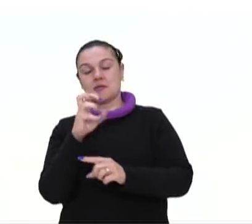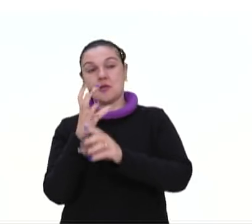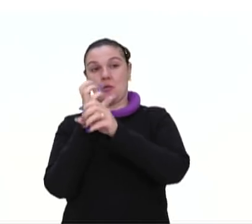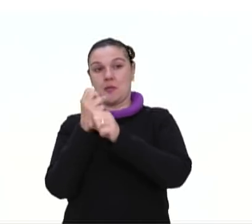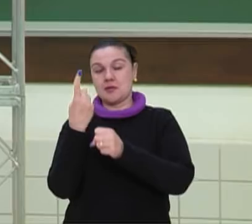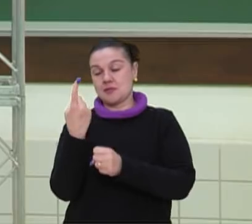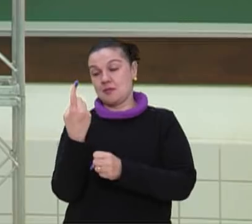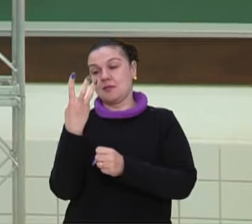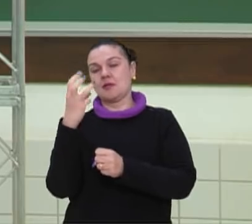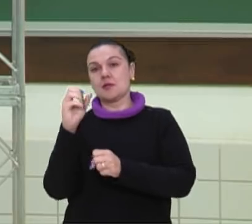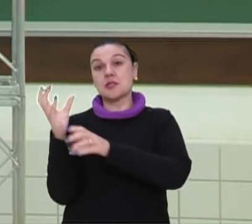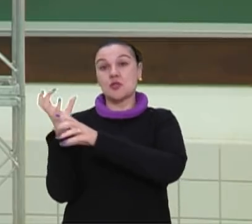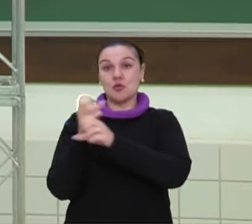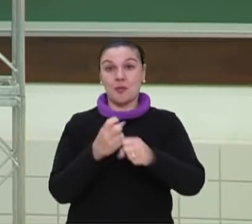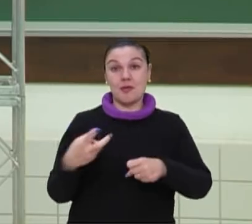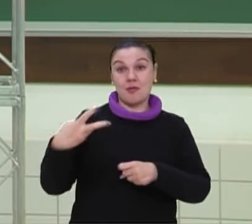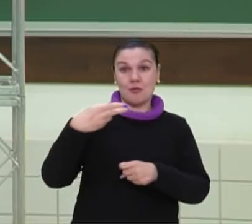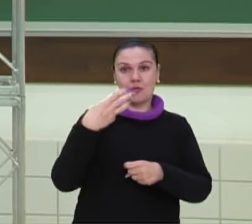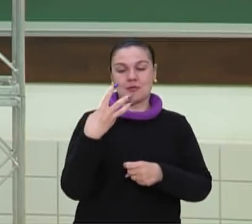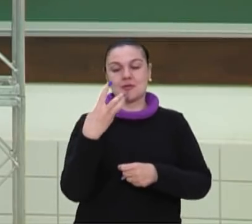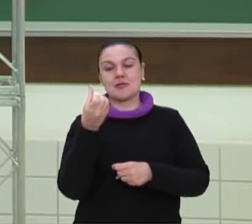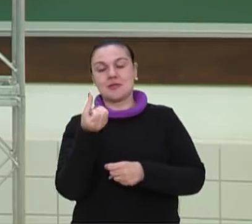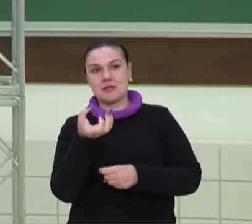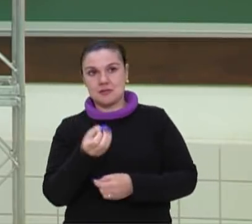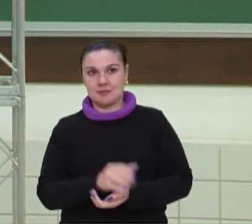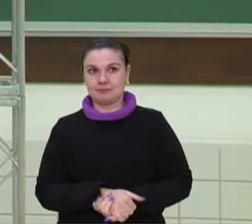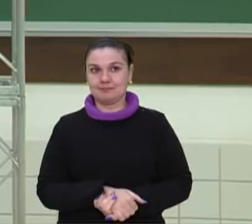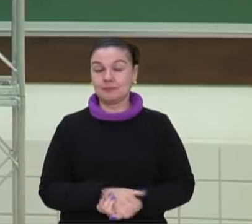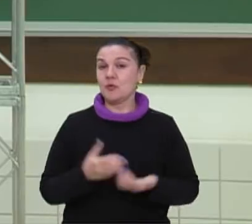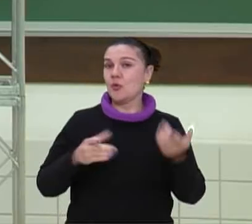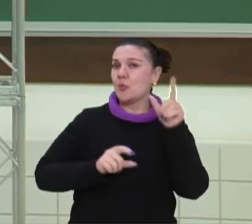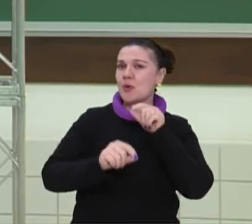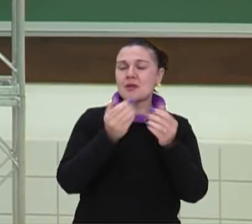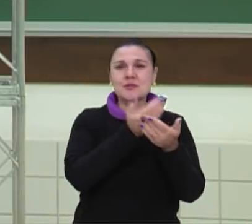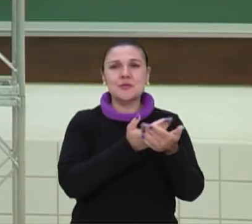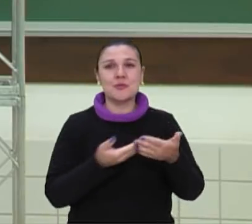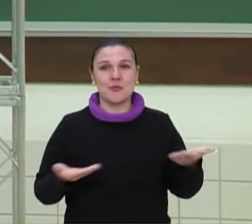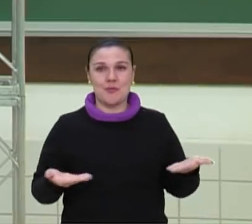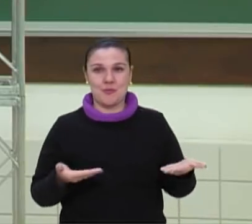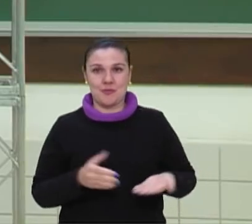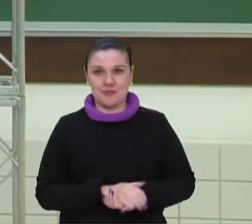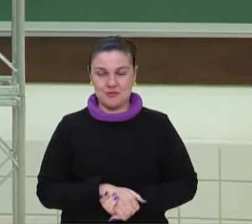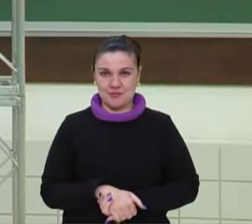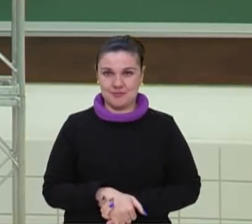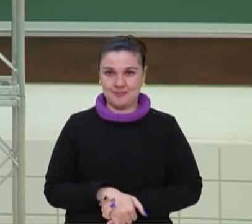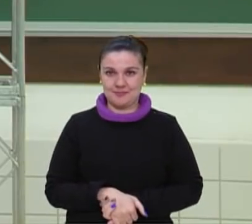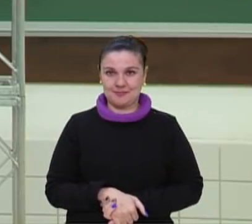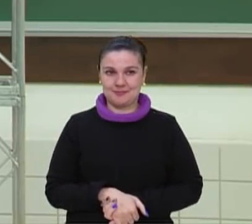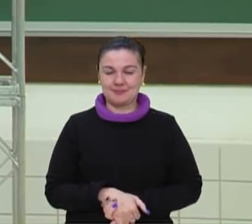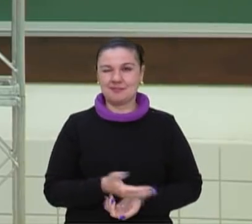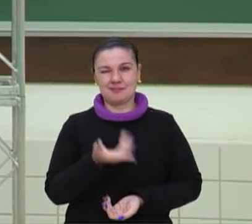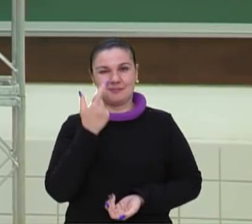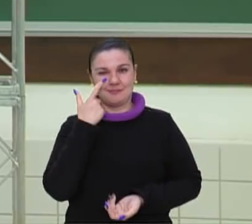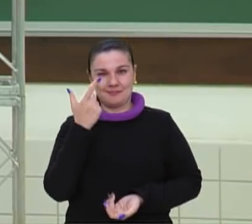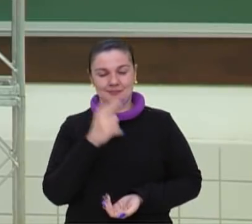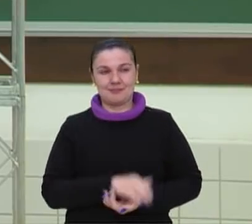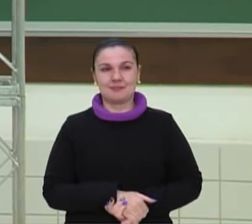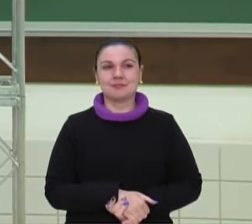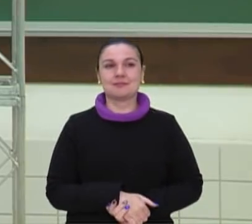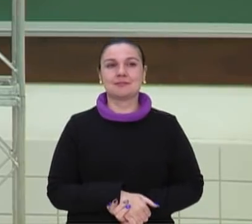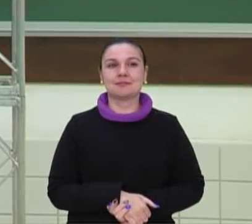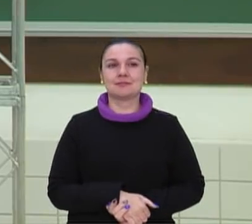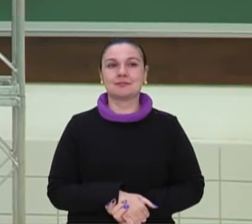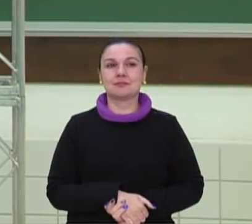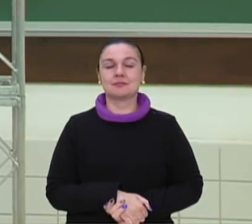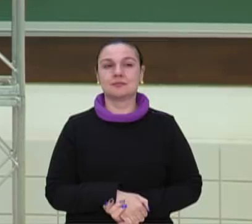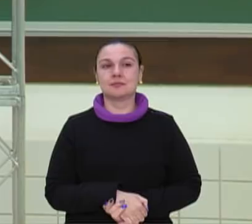135, 360 graus. Bom, o que nós vimos então na aula de hoje? Vamos lá? Fazer uma